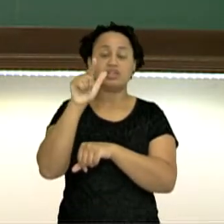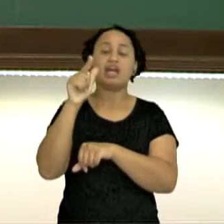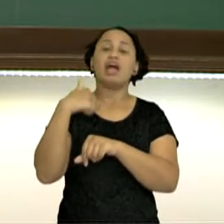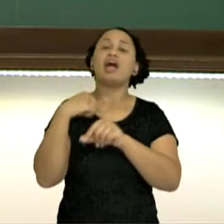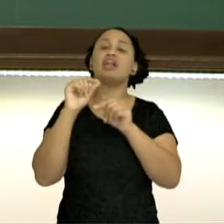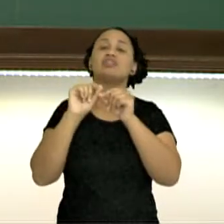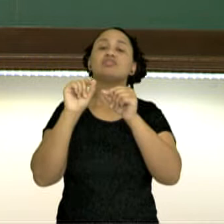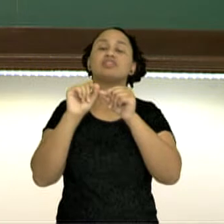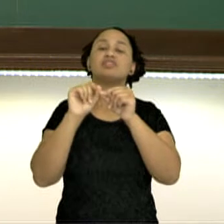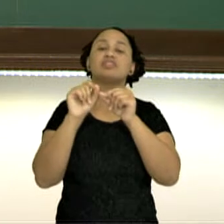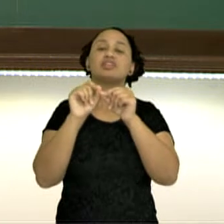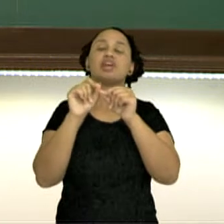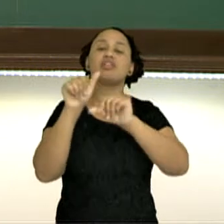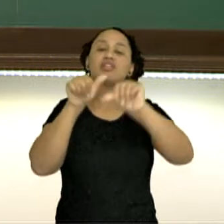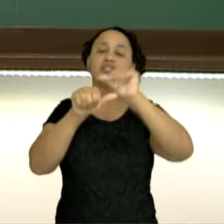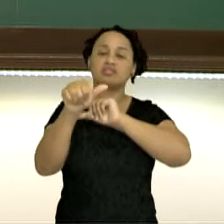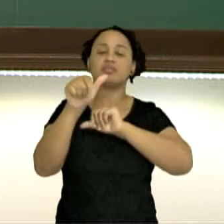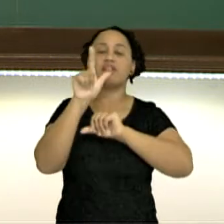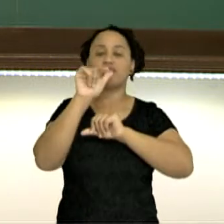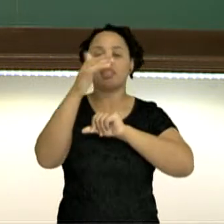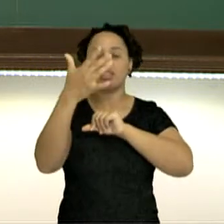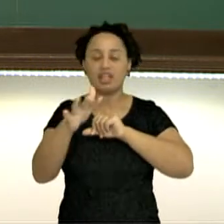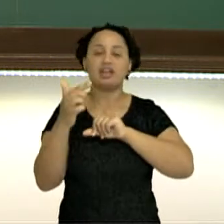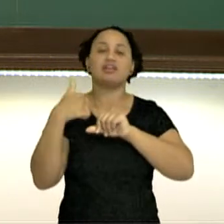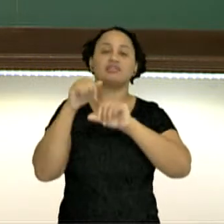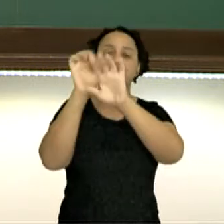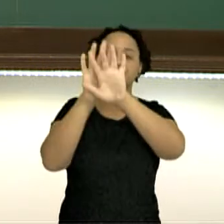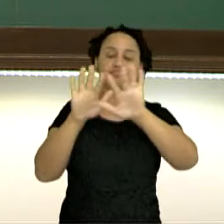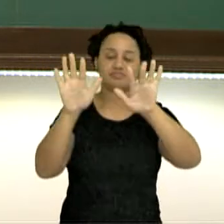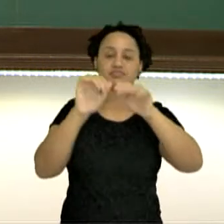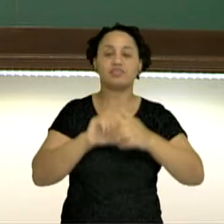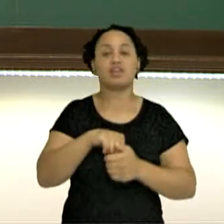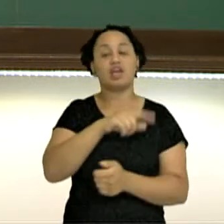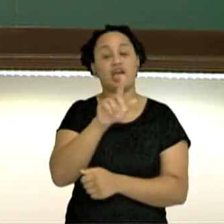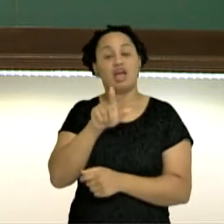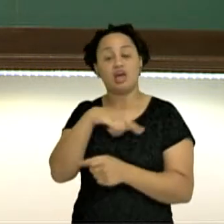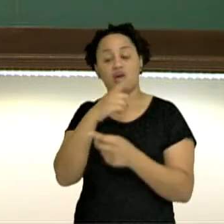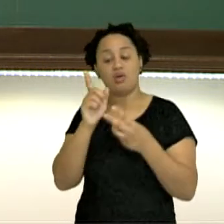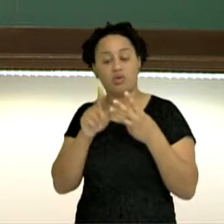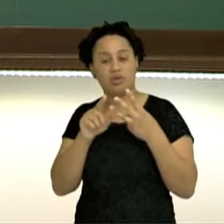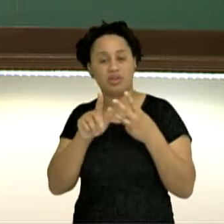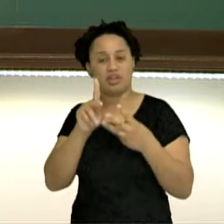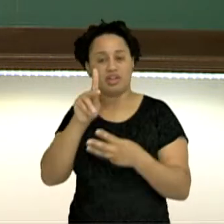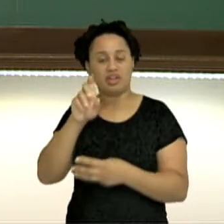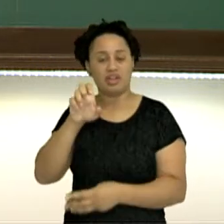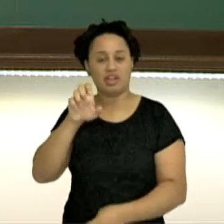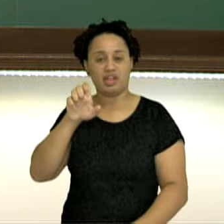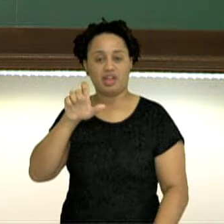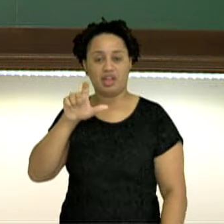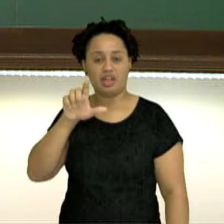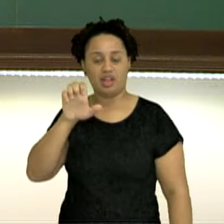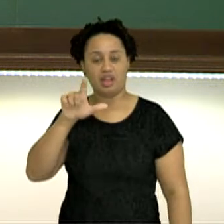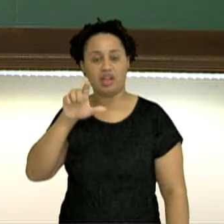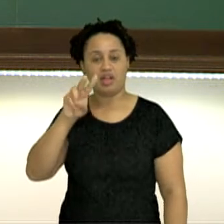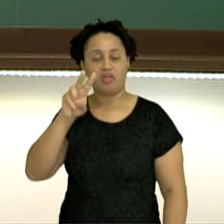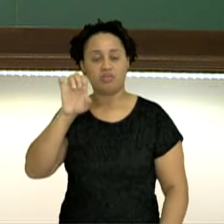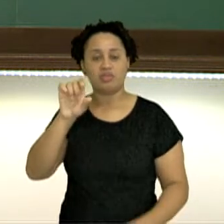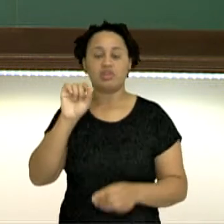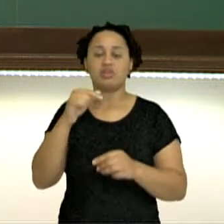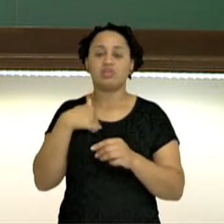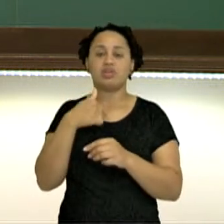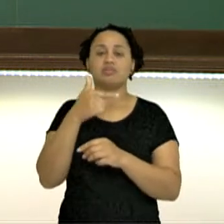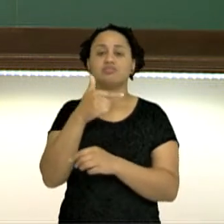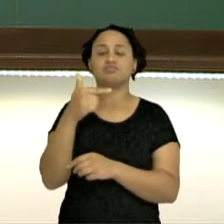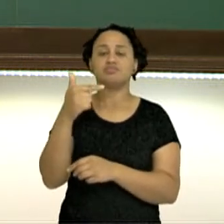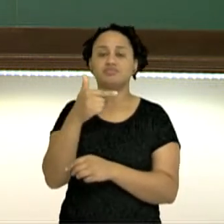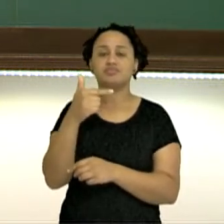vai trazer um indicativo de 273 graus Kelvin para o ponto de fusão da